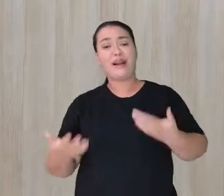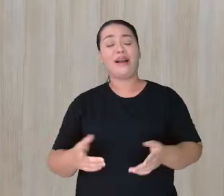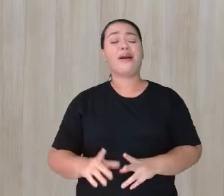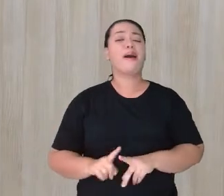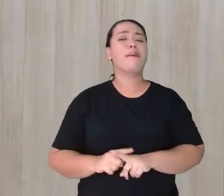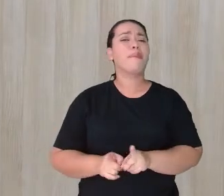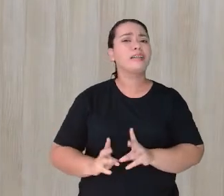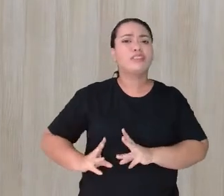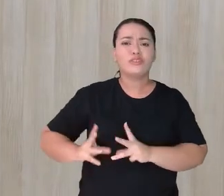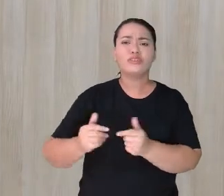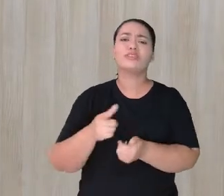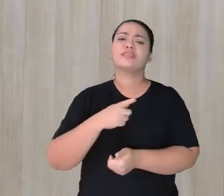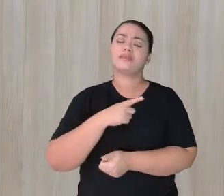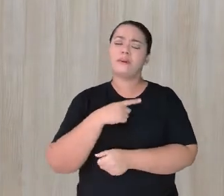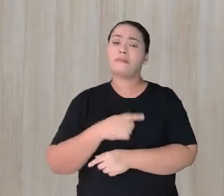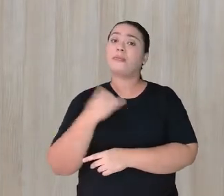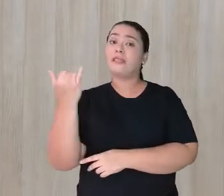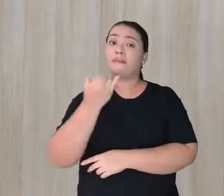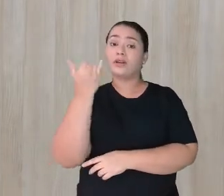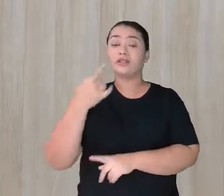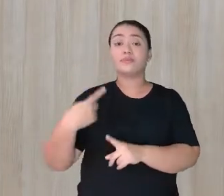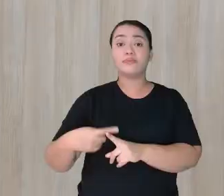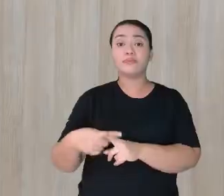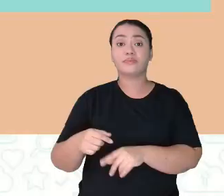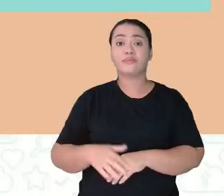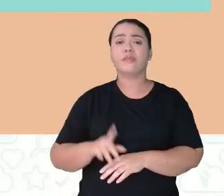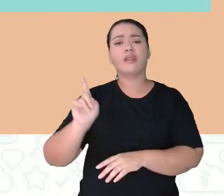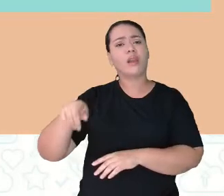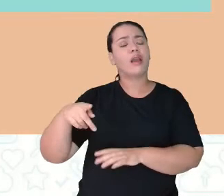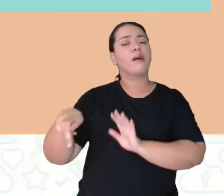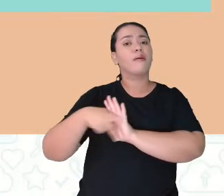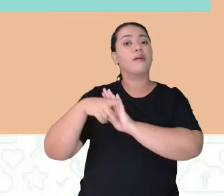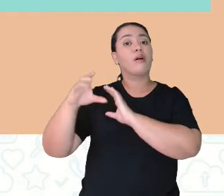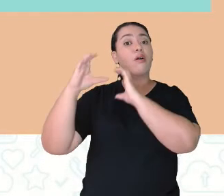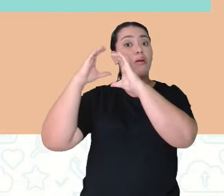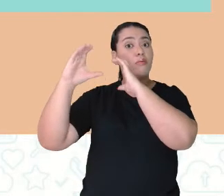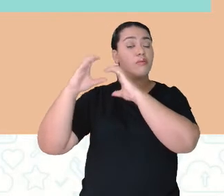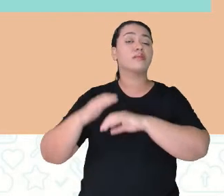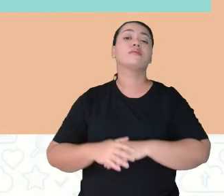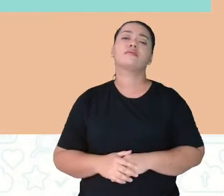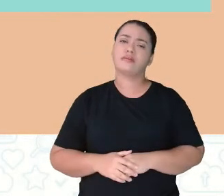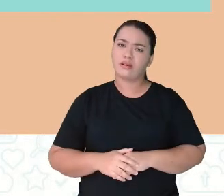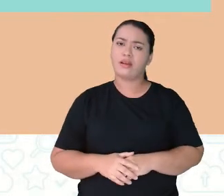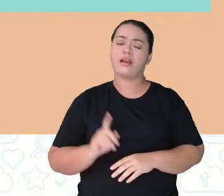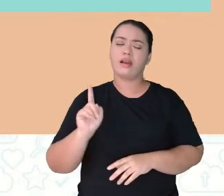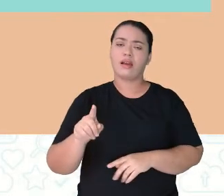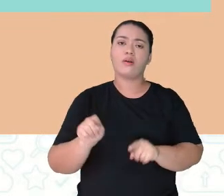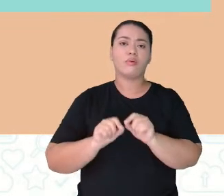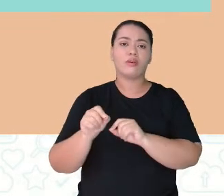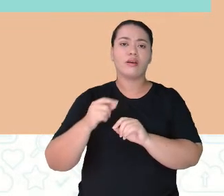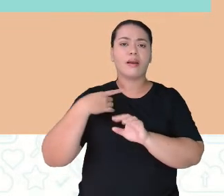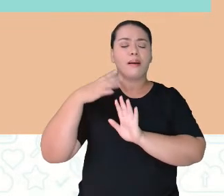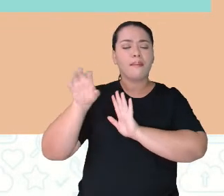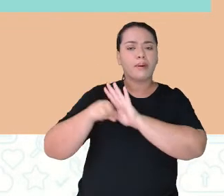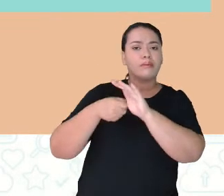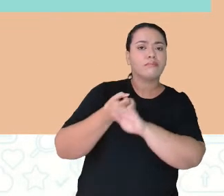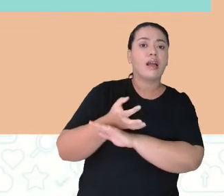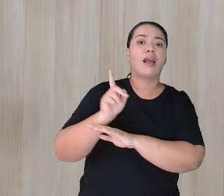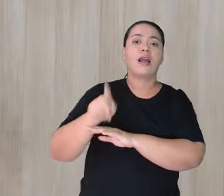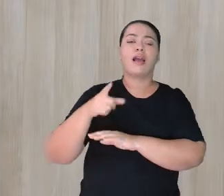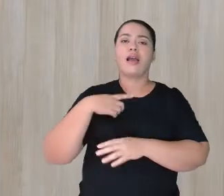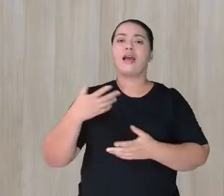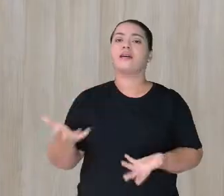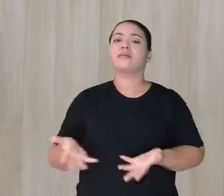todos nós temos, e é importante, olha, porque ele é de comunicação. Ele recebe e transmite os nossos estímulos.